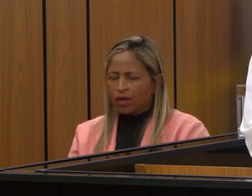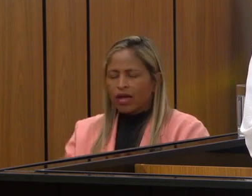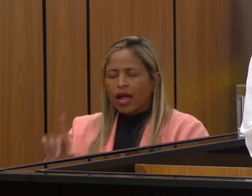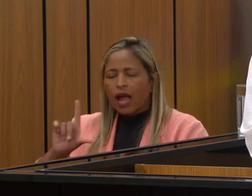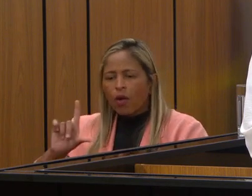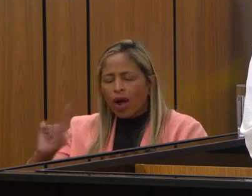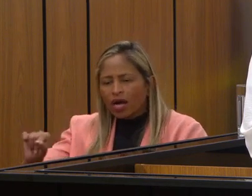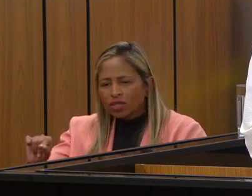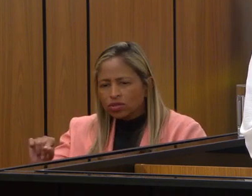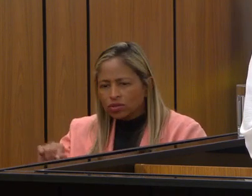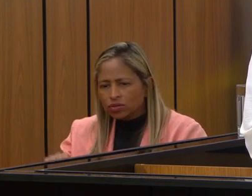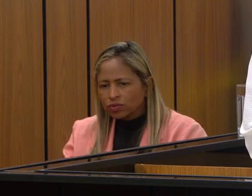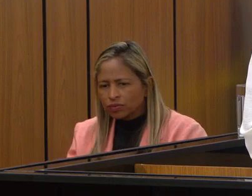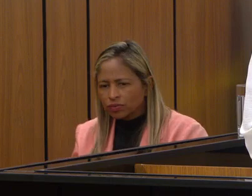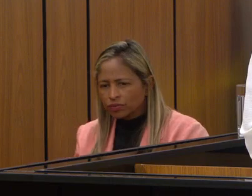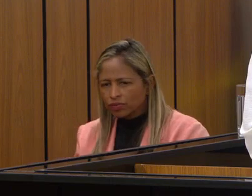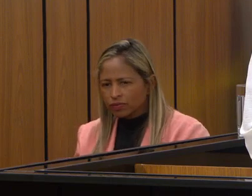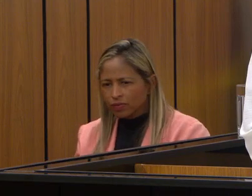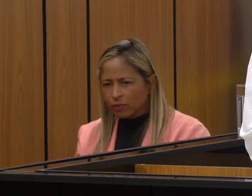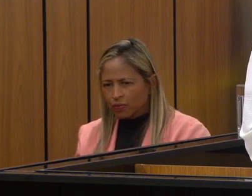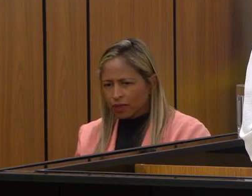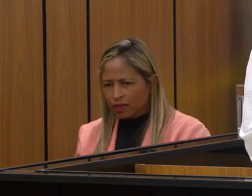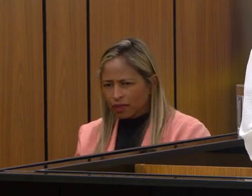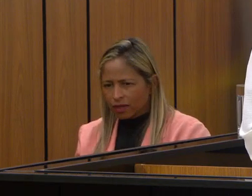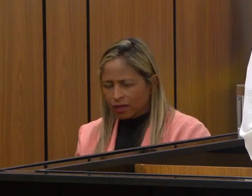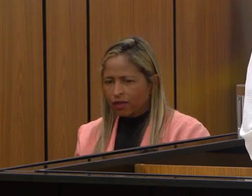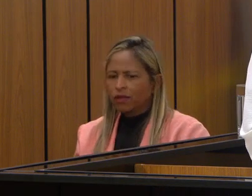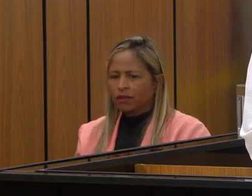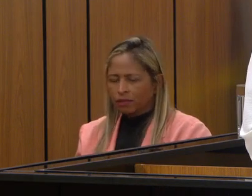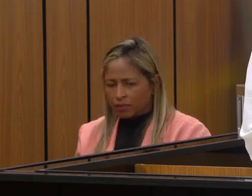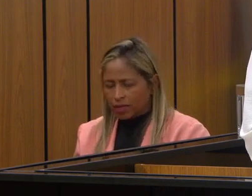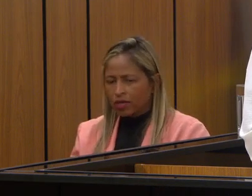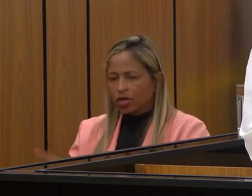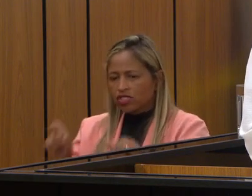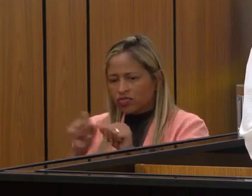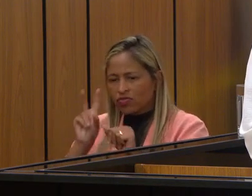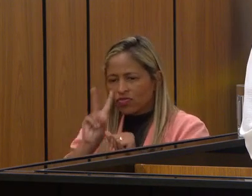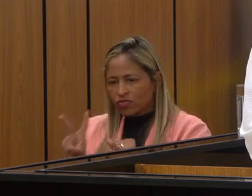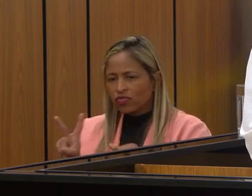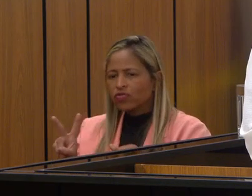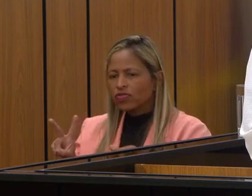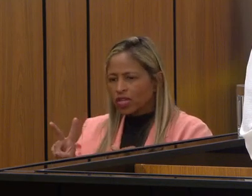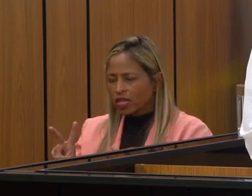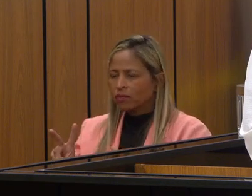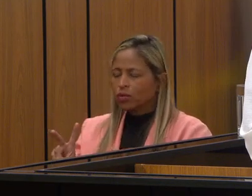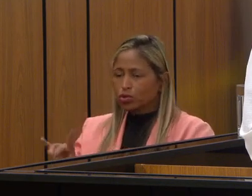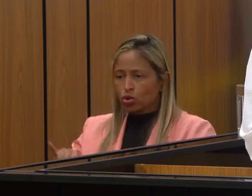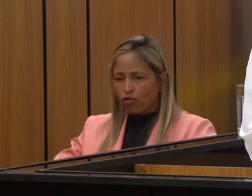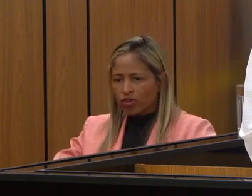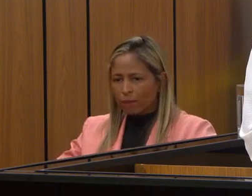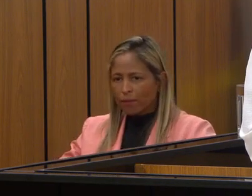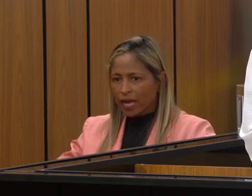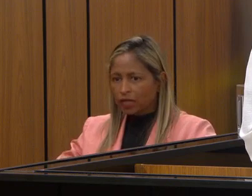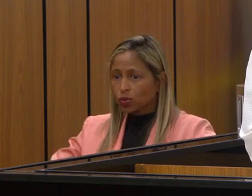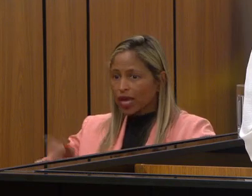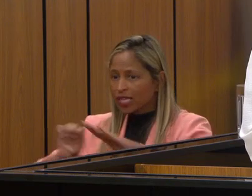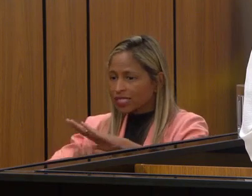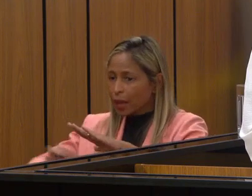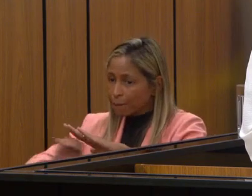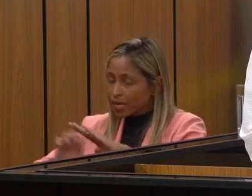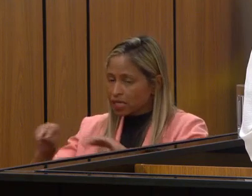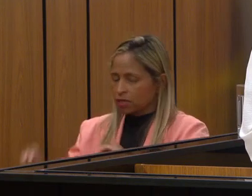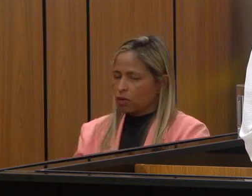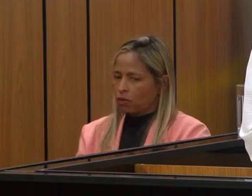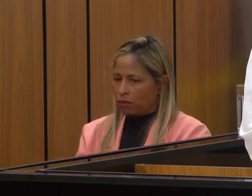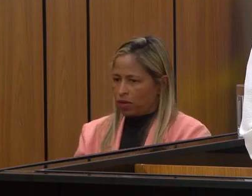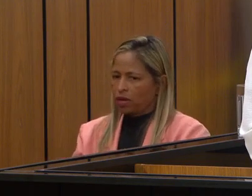nós não tínhamos conhecimento dessa dimensão e a proporção do sofrimento que essa empresa causou a todos